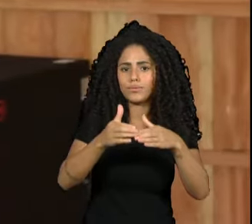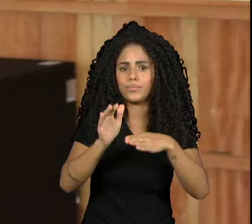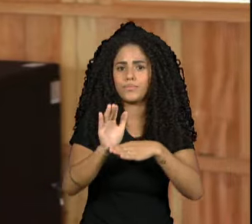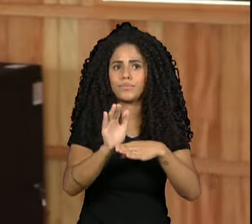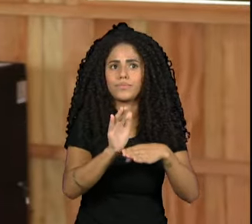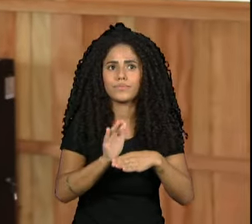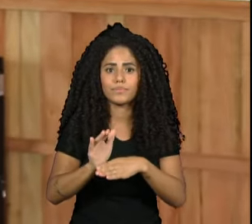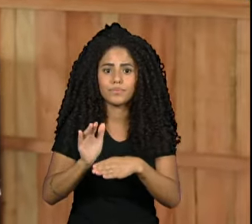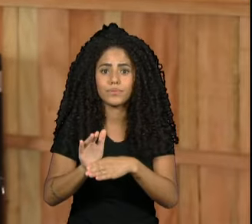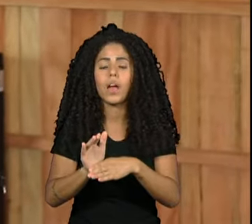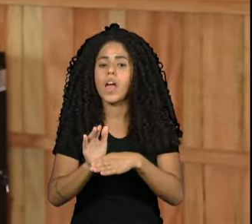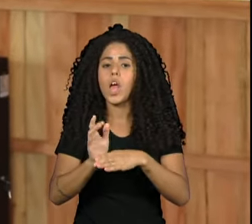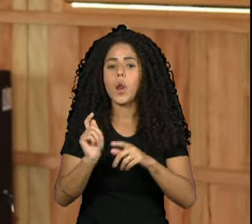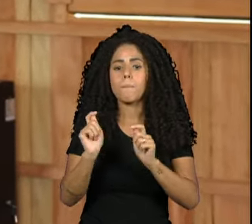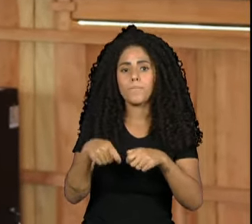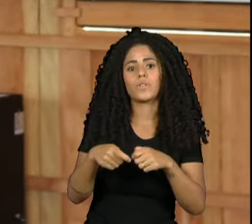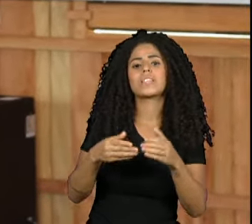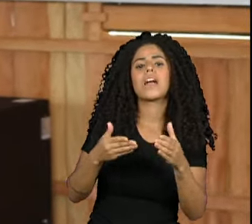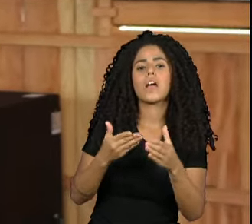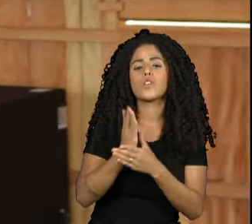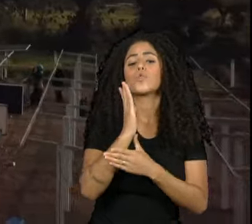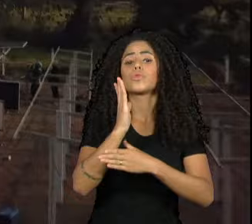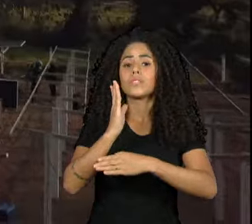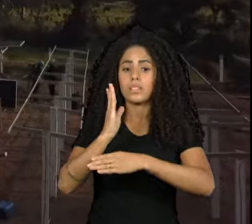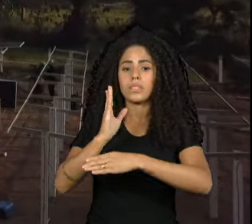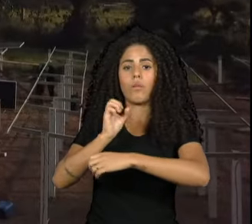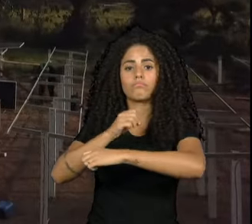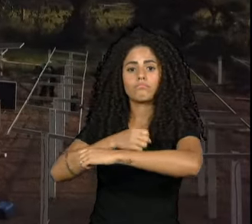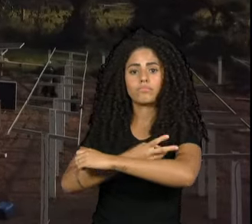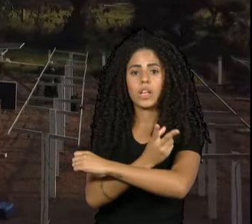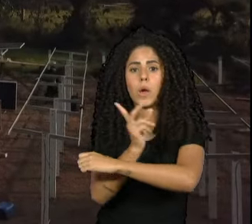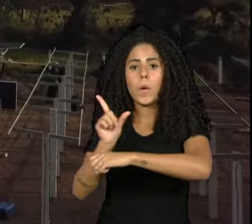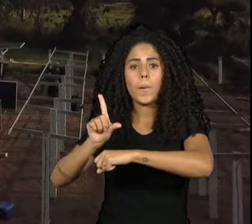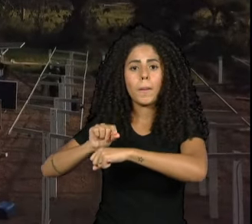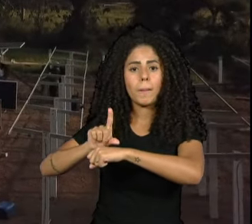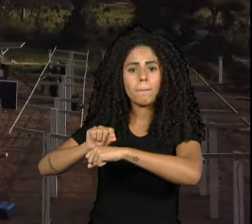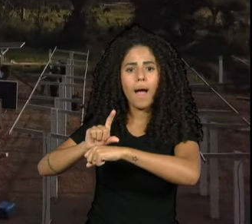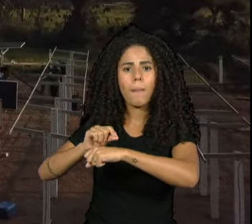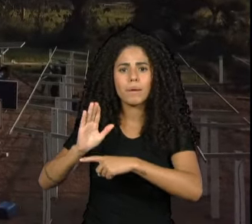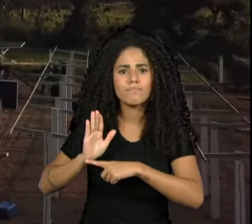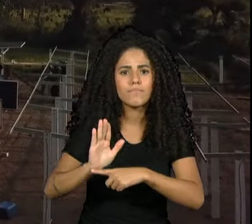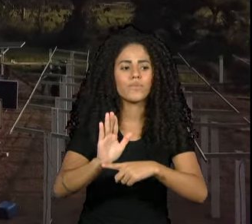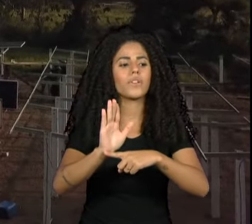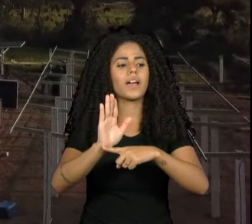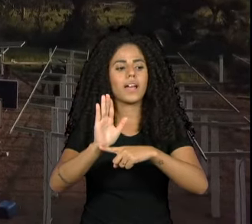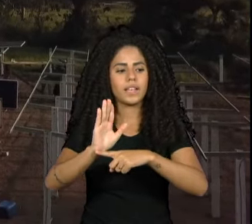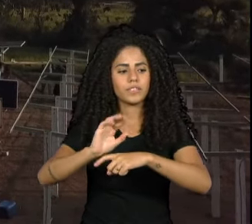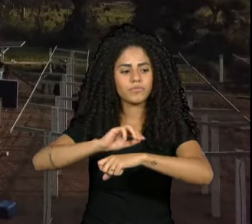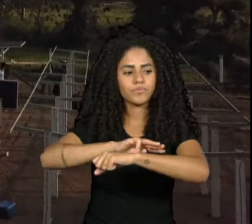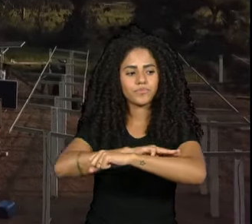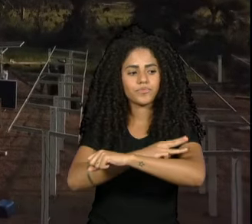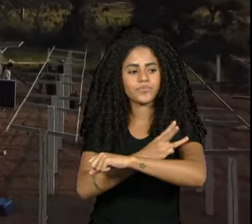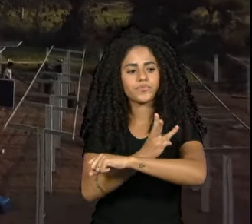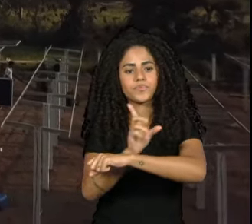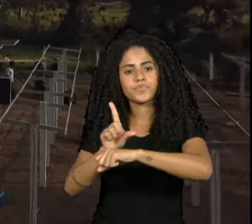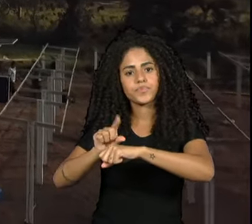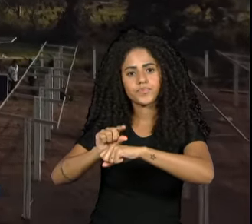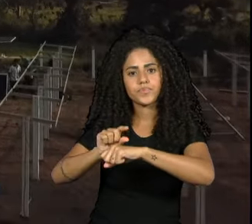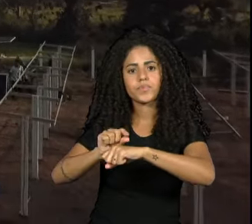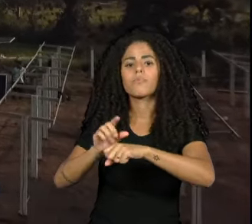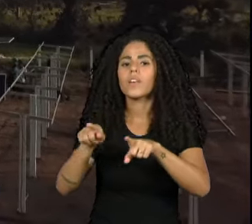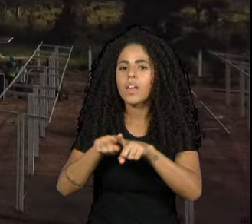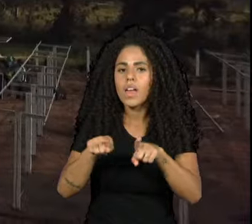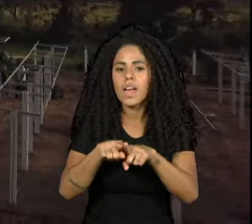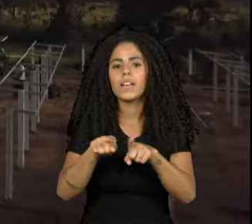ICMBio, com a autorização do IBAMA. Desde 2016, foram instalados 30 pequenos sistemas de energia